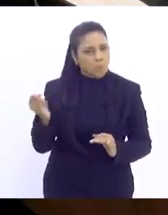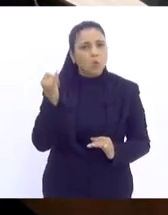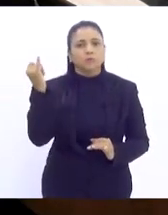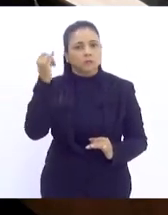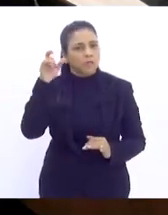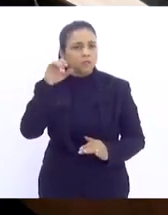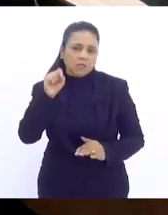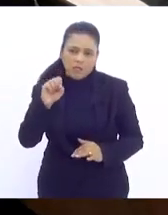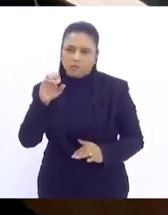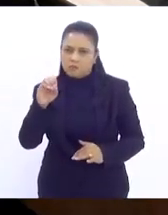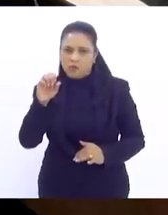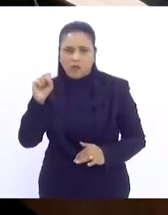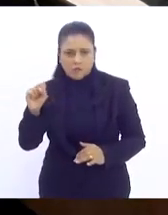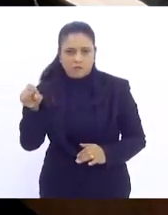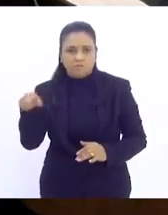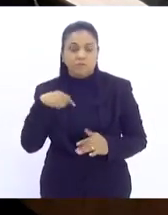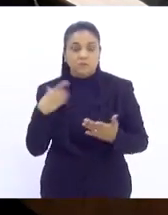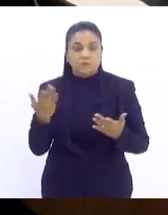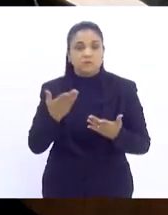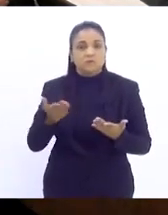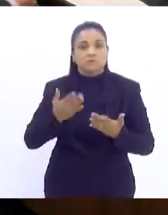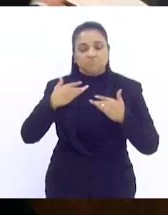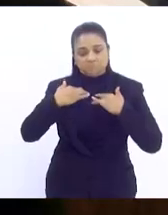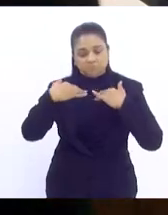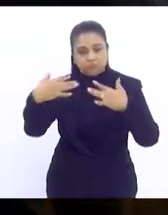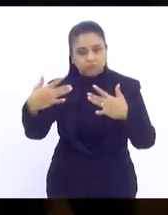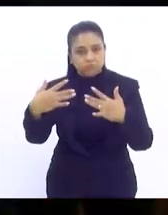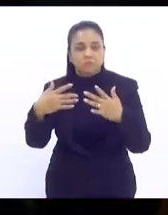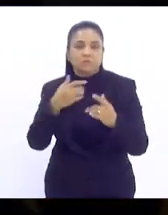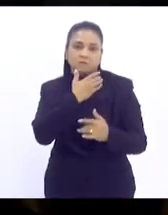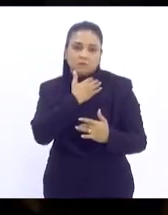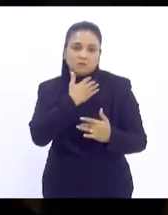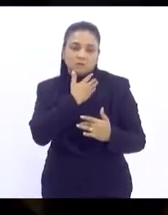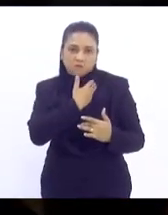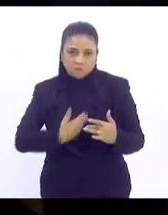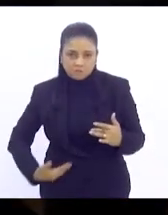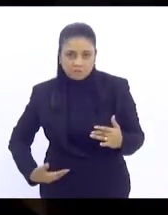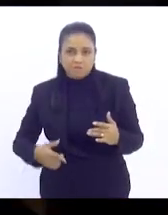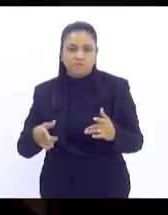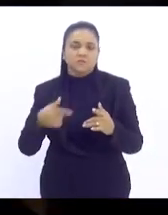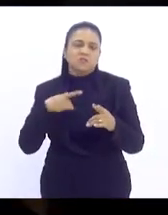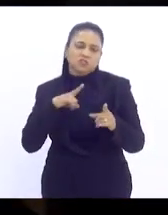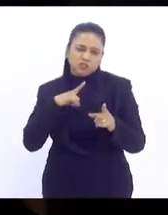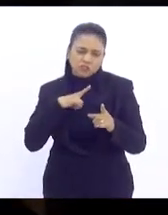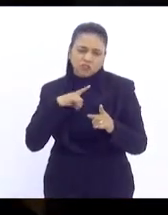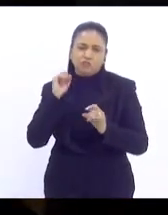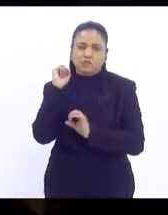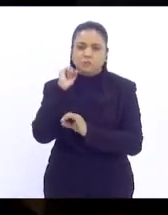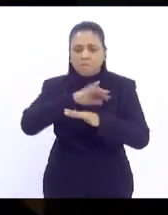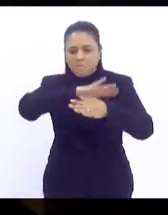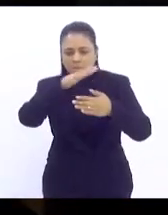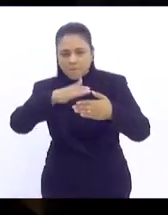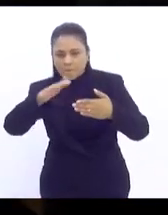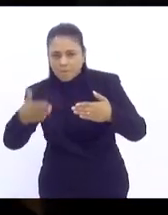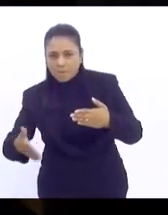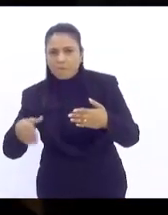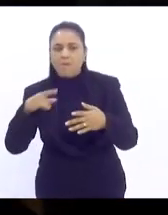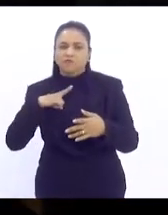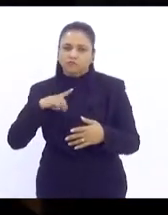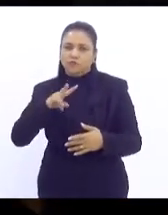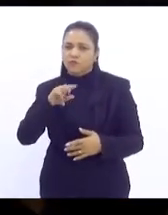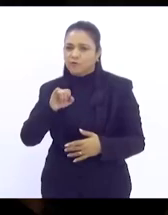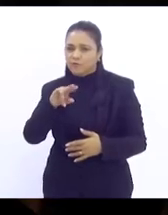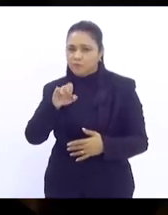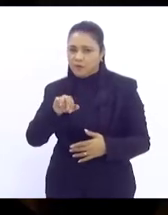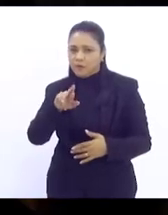fizemos uma audiência pública sobre Mata Atlântica estavam os engenheiros florestais os viveristas discutindo duas leis